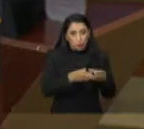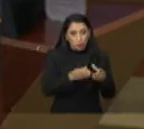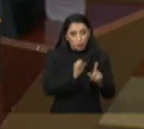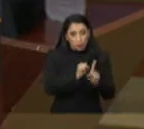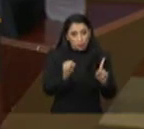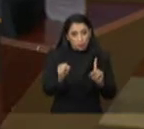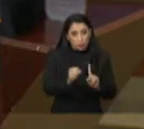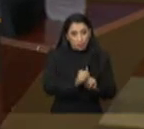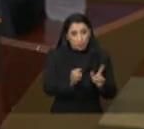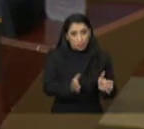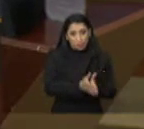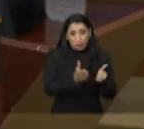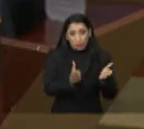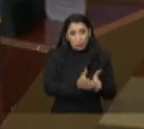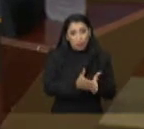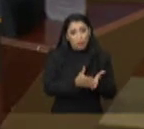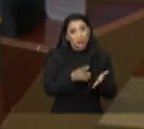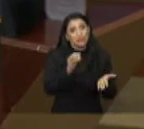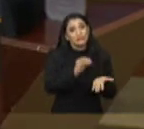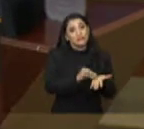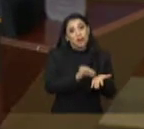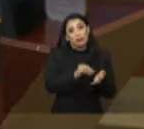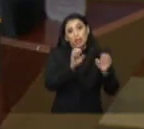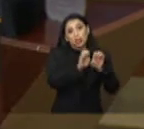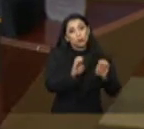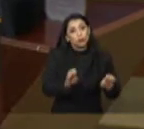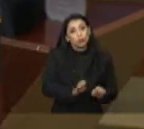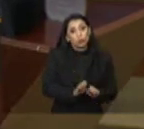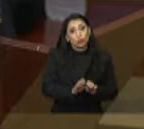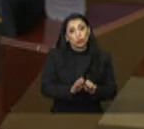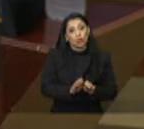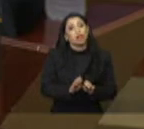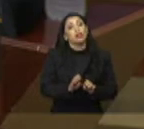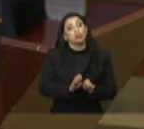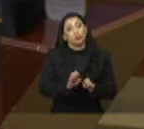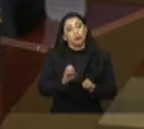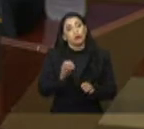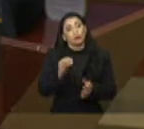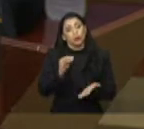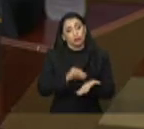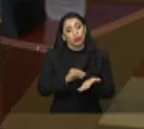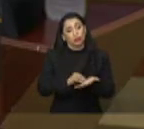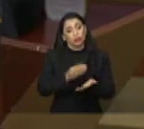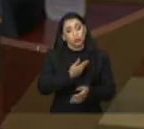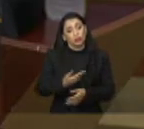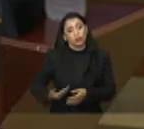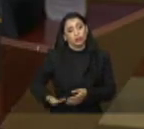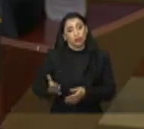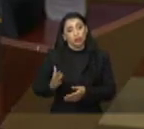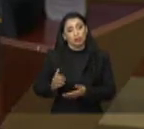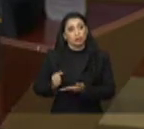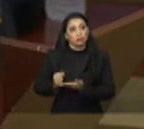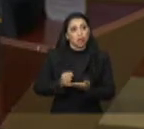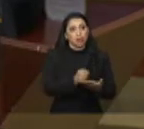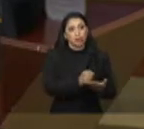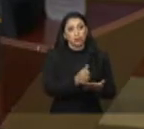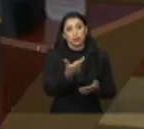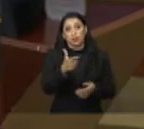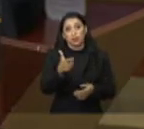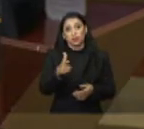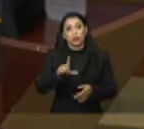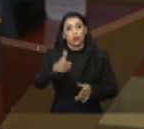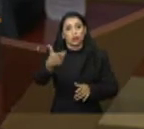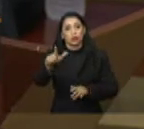mais afetada pela falta de estrutura fornecida pelo Estado sem a possibilidade de buscar alternativas no mercado